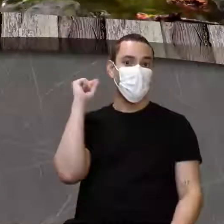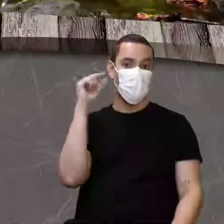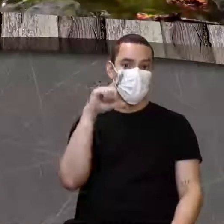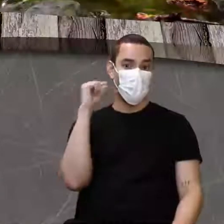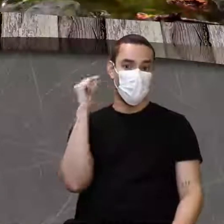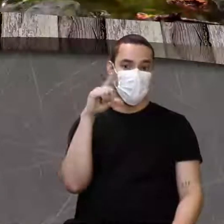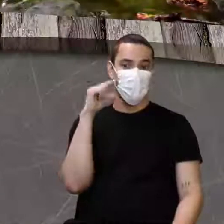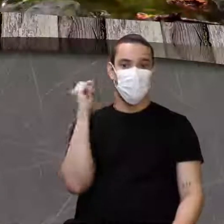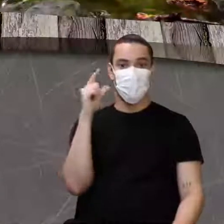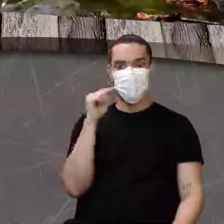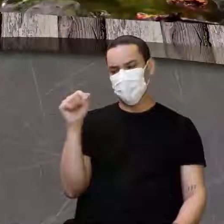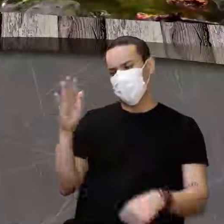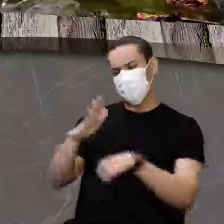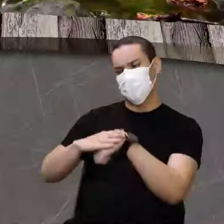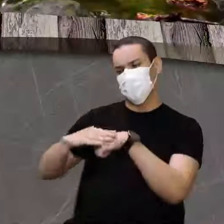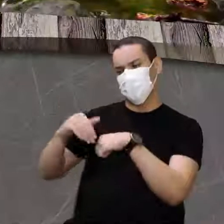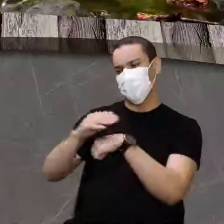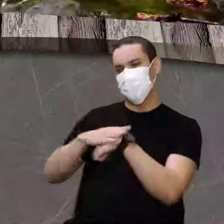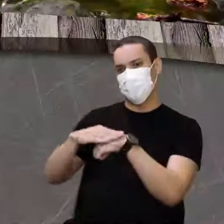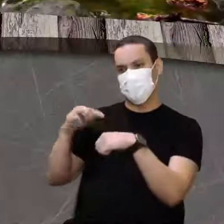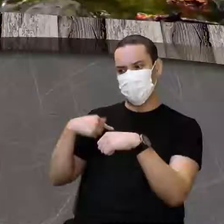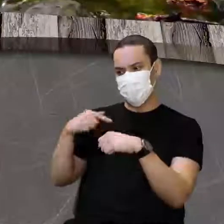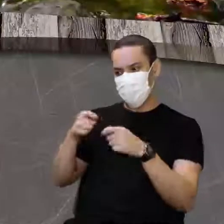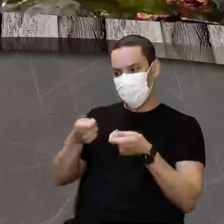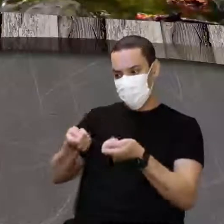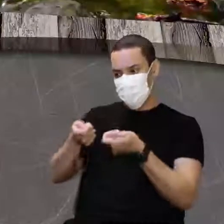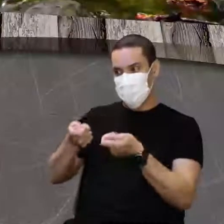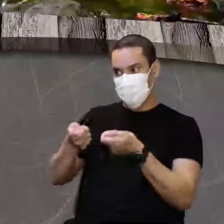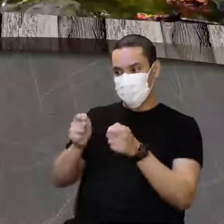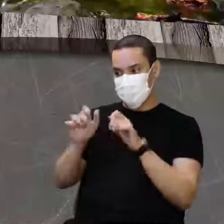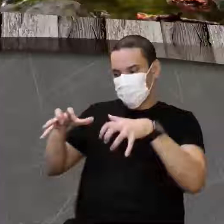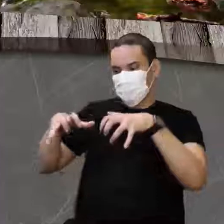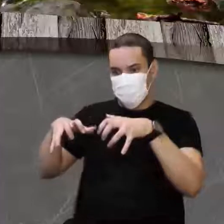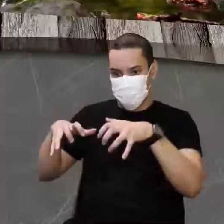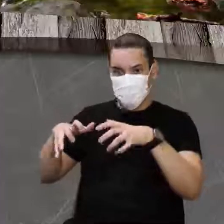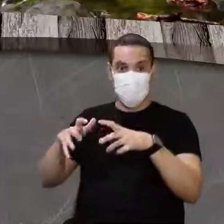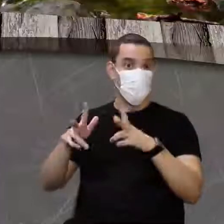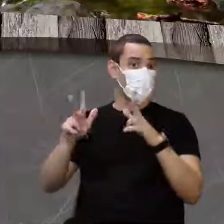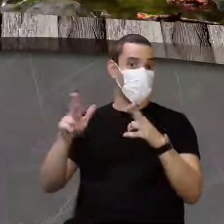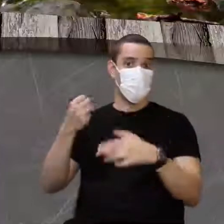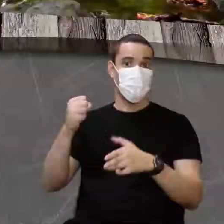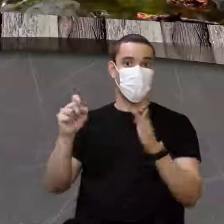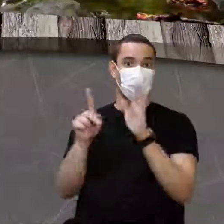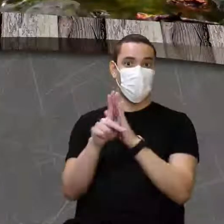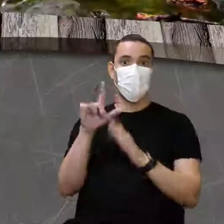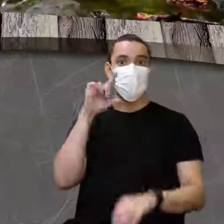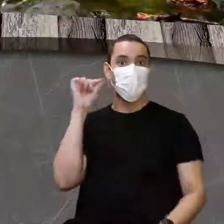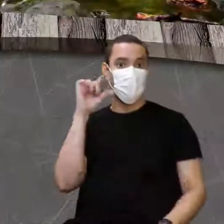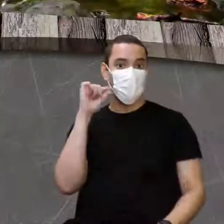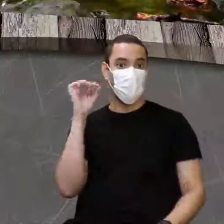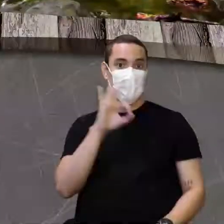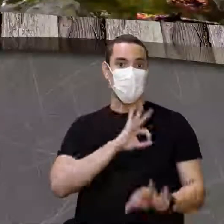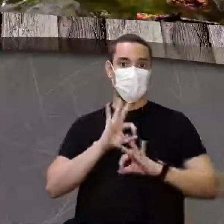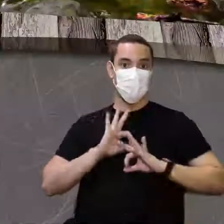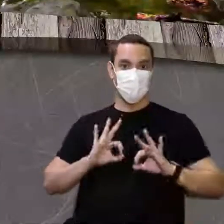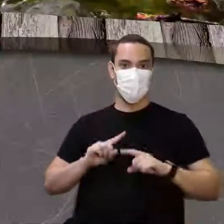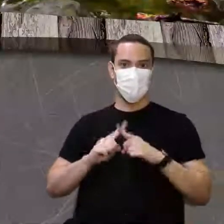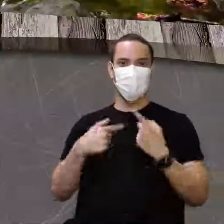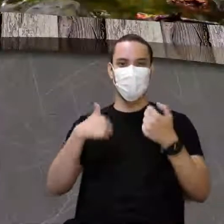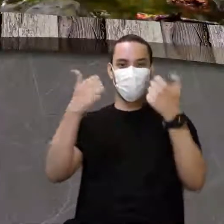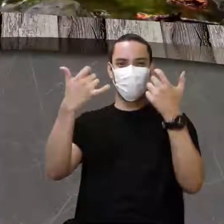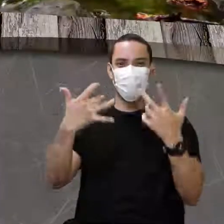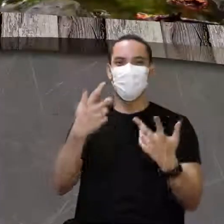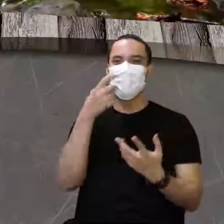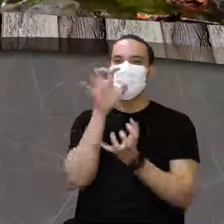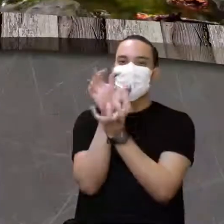tão bonitinho ali, você faz, quando você zanga ele, né? Faz parte da defesa deles. Mas a gente tá falando de dente, mostra lá a